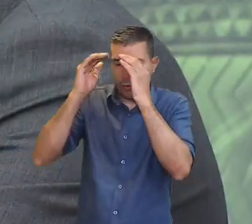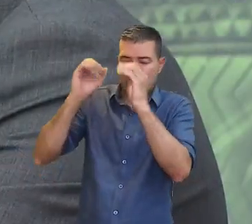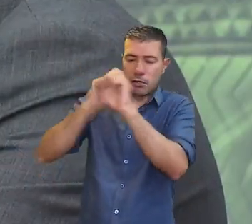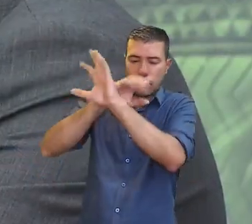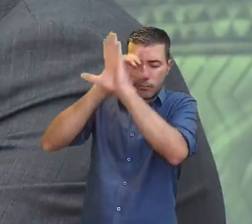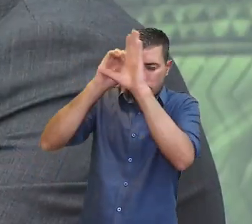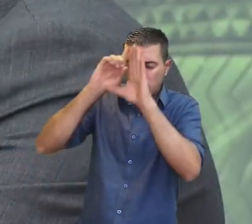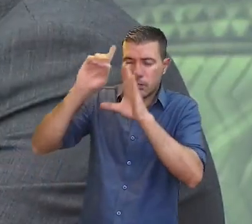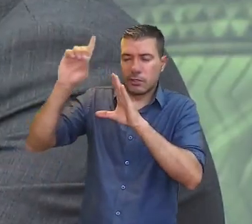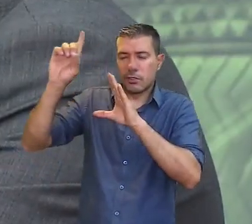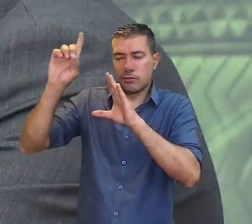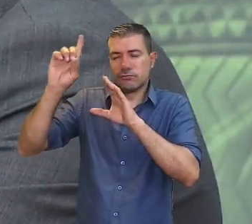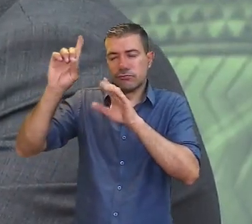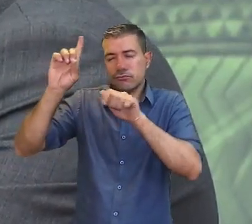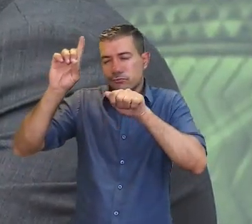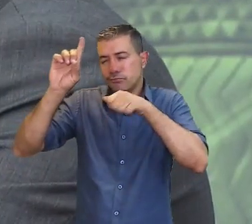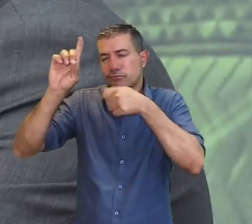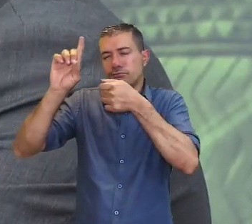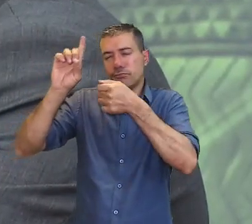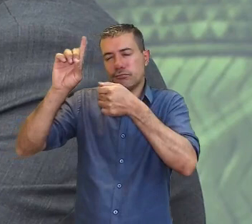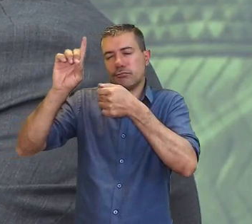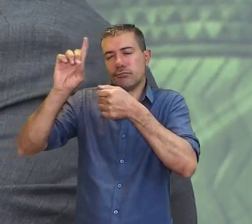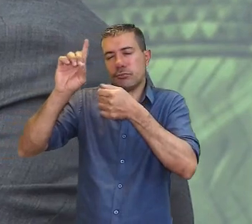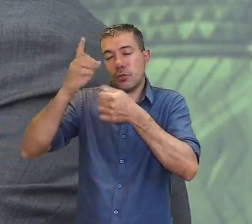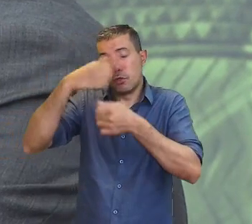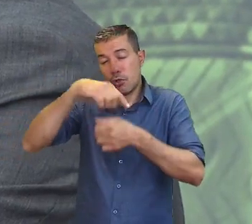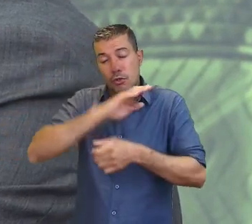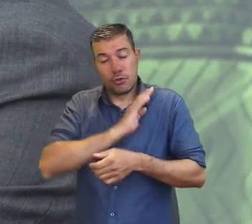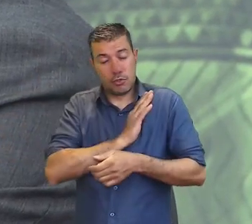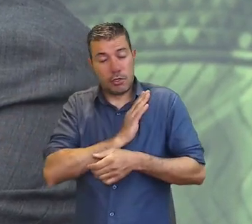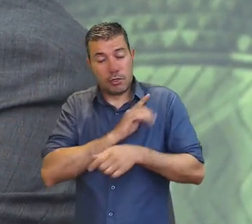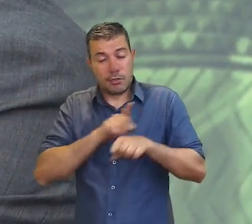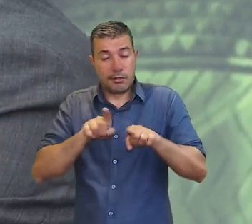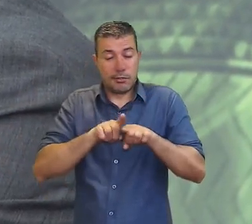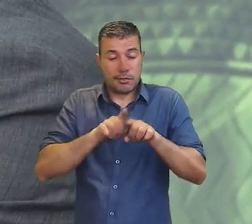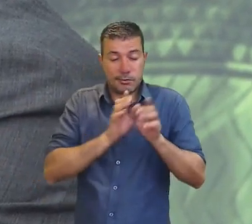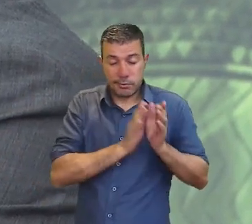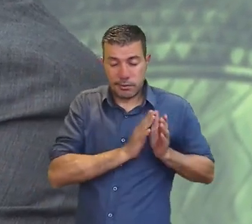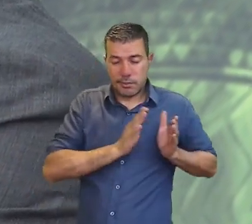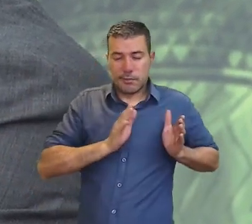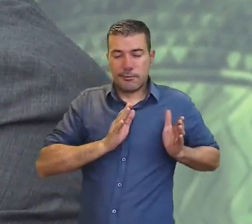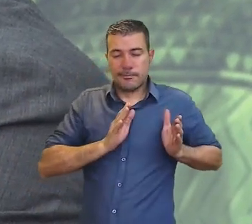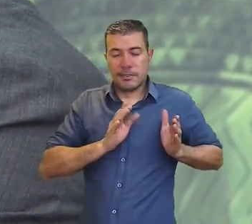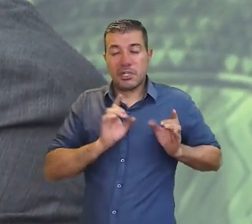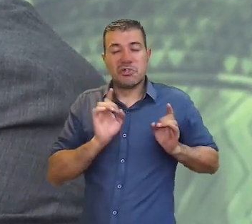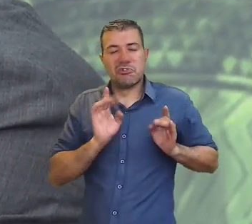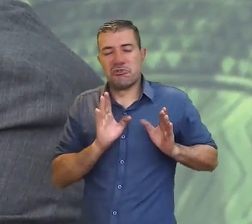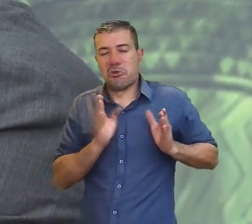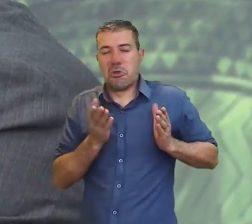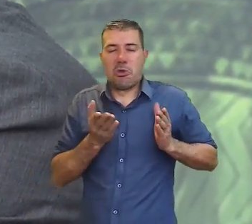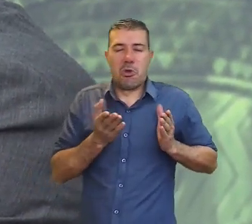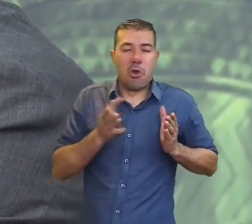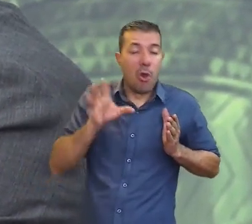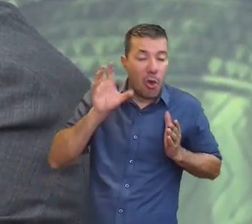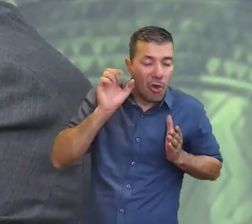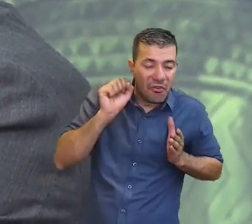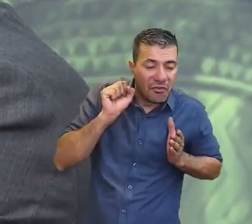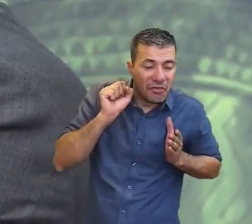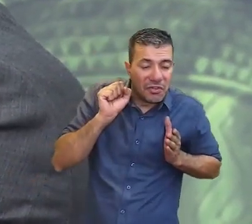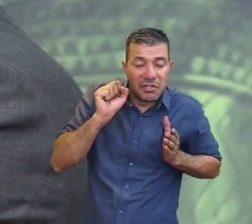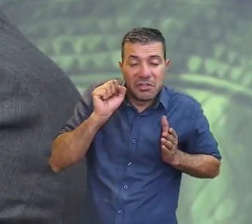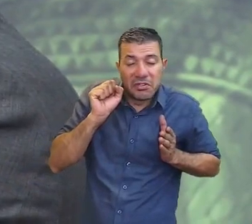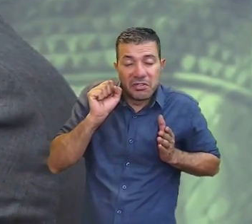e glorificar o teu santo nome, Pai. Amém. Que os nossos corações estejam abertos para não apenas ouvirmos a tua